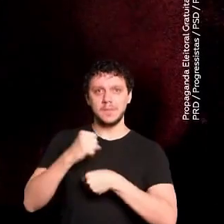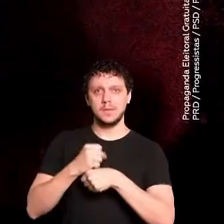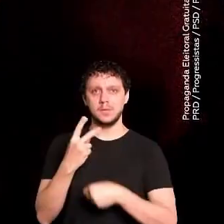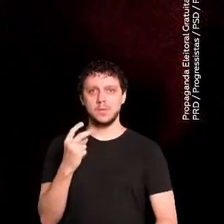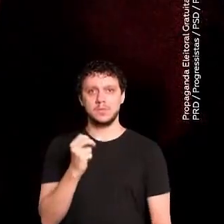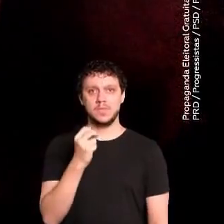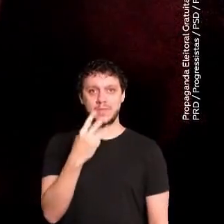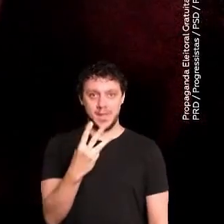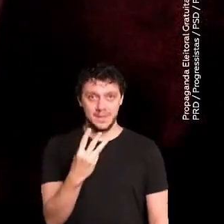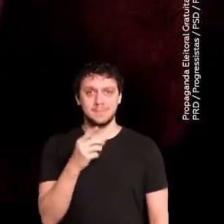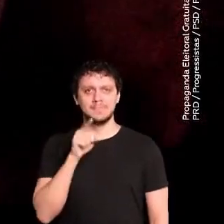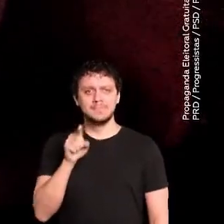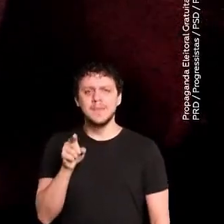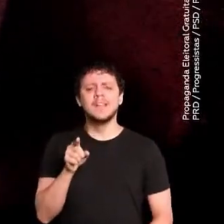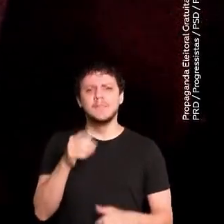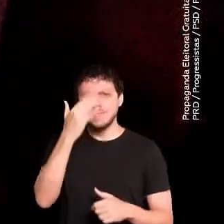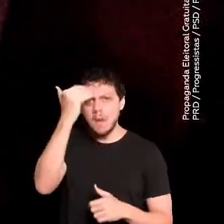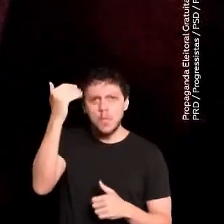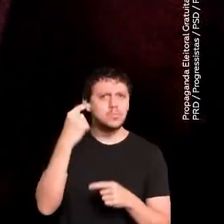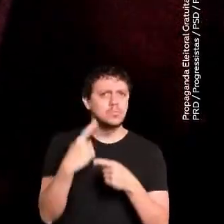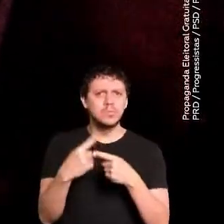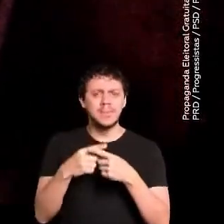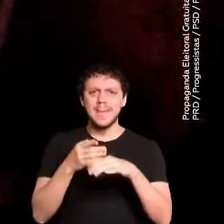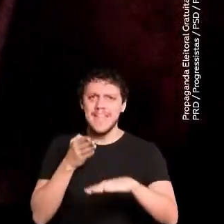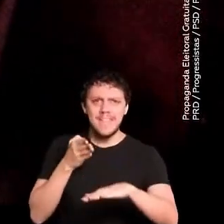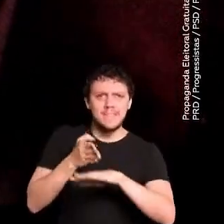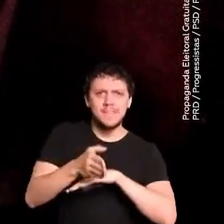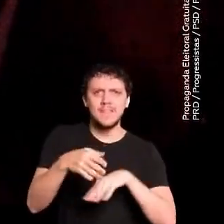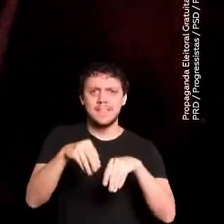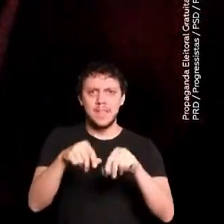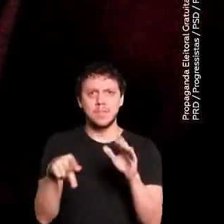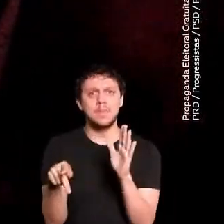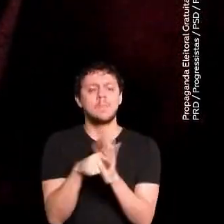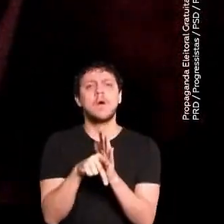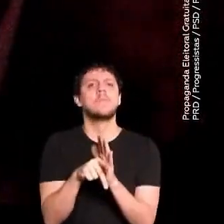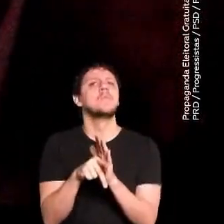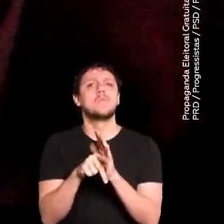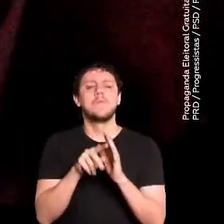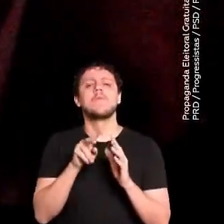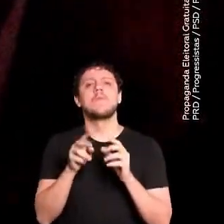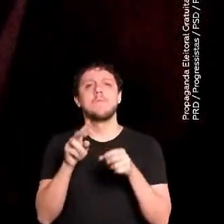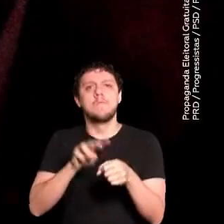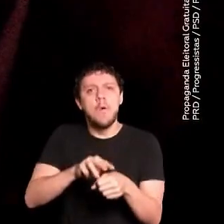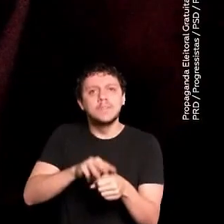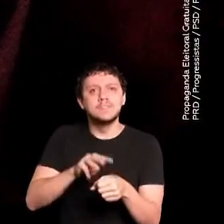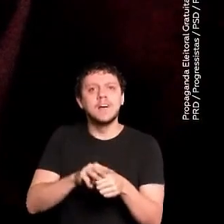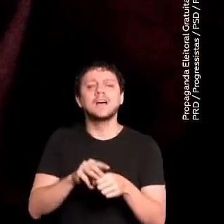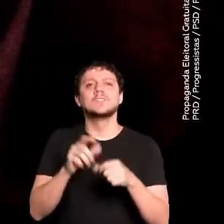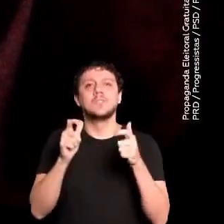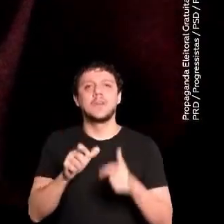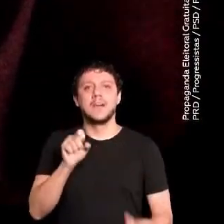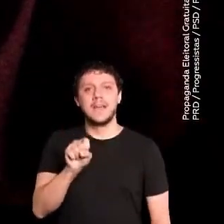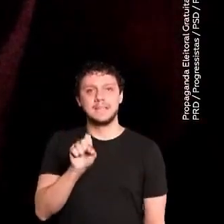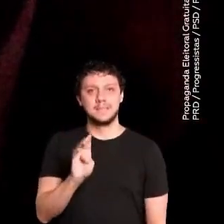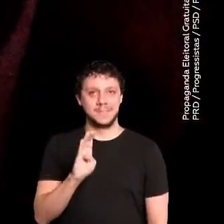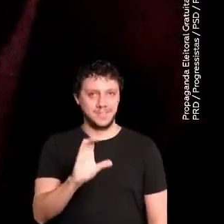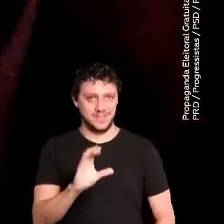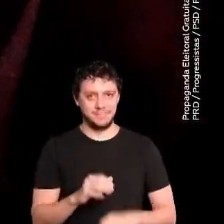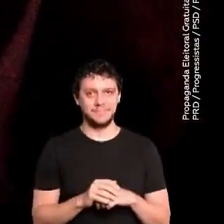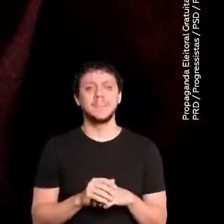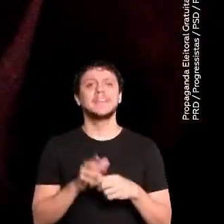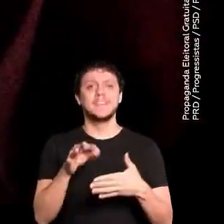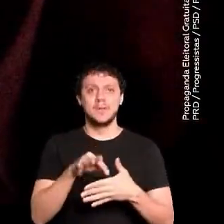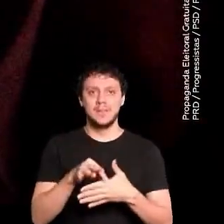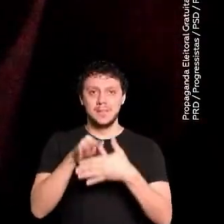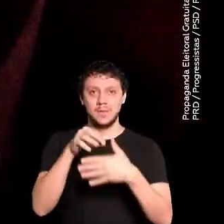Em 2003, Guilherme Boulos ficou conhecido ao liderar a invasão de um terreno da Volkswagen em São Bernardo do Campo.